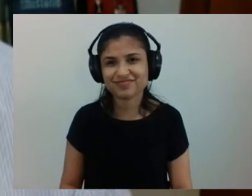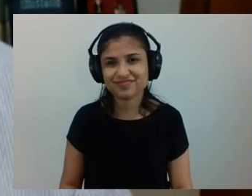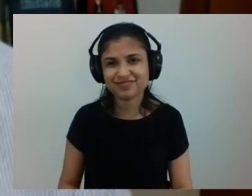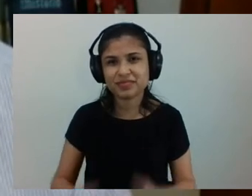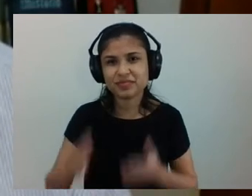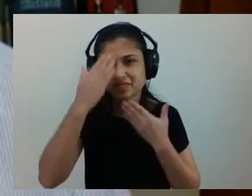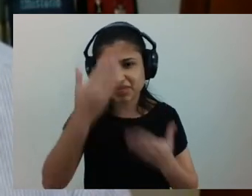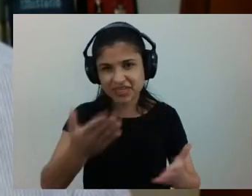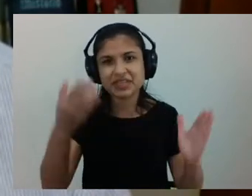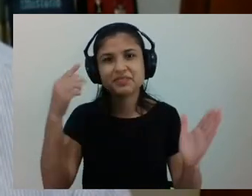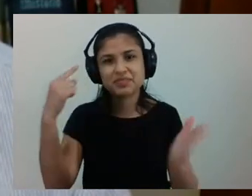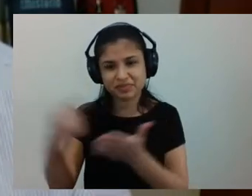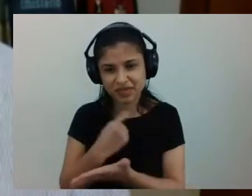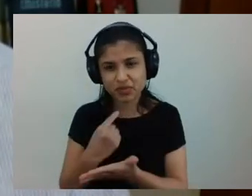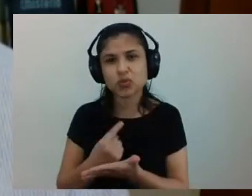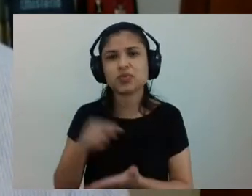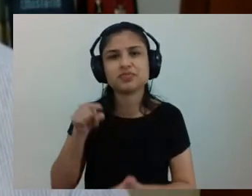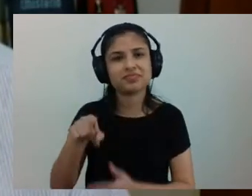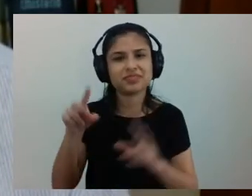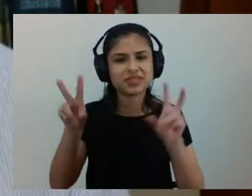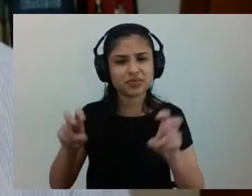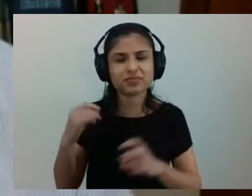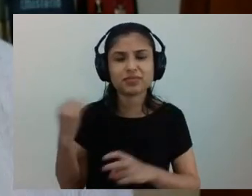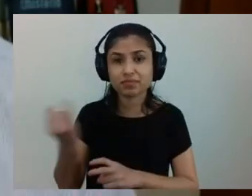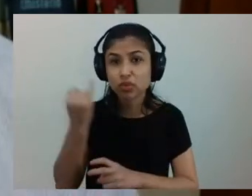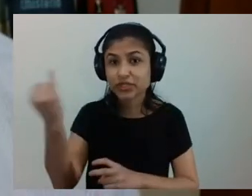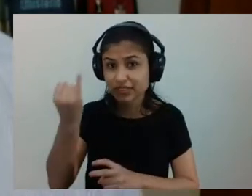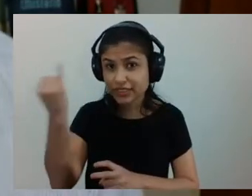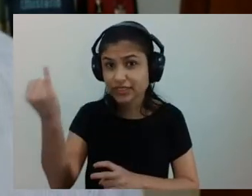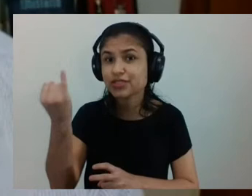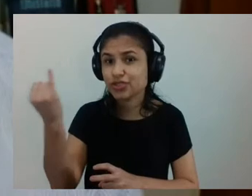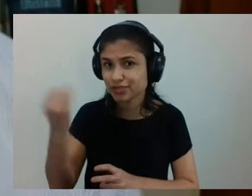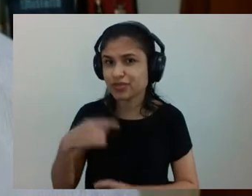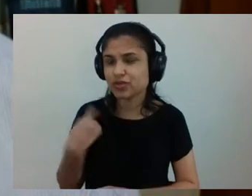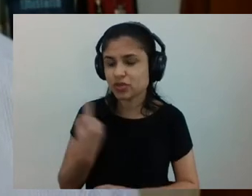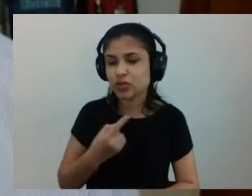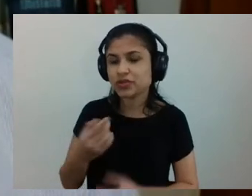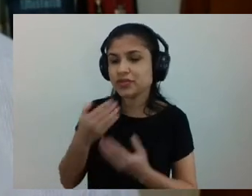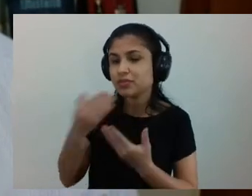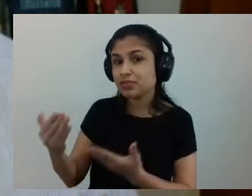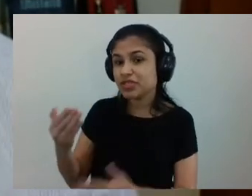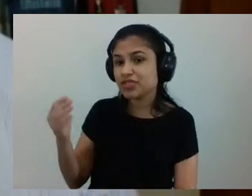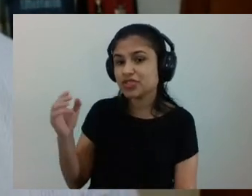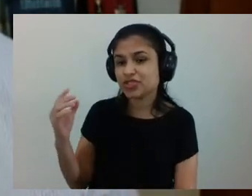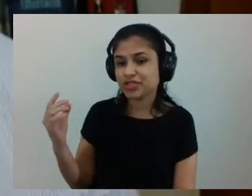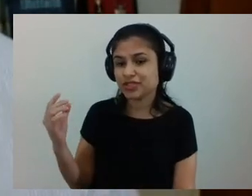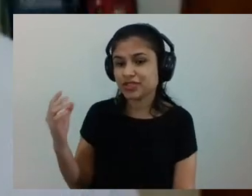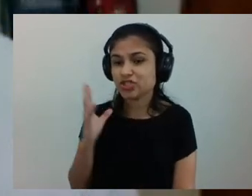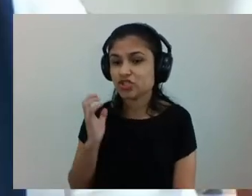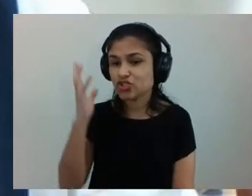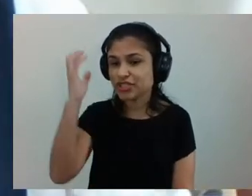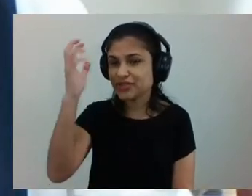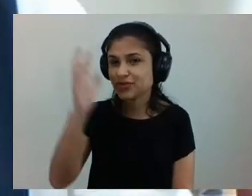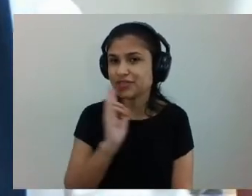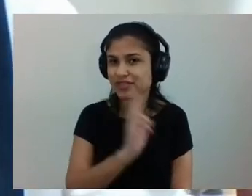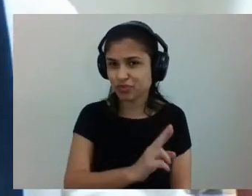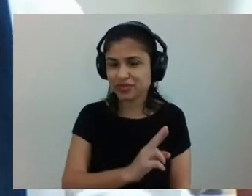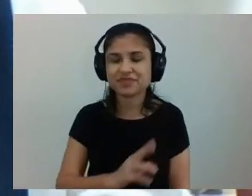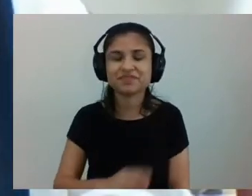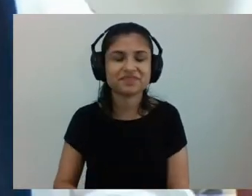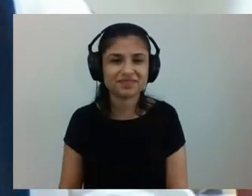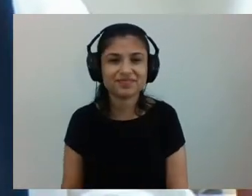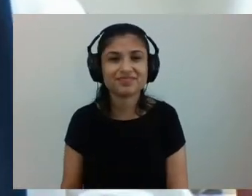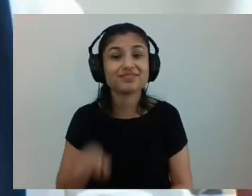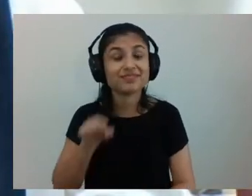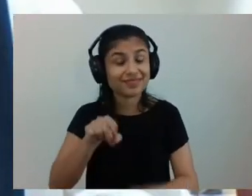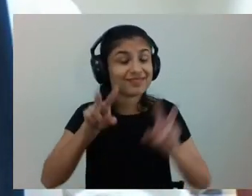Eu vou pedir para a professora Maria de Jesus responder sobre isso. Olá, esse é um tema realmente que é muito caro